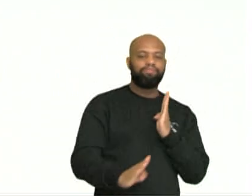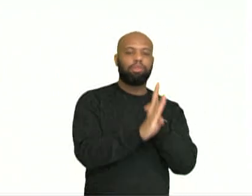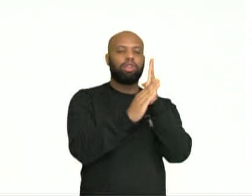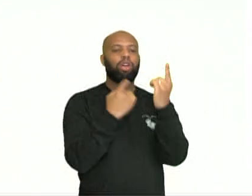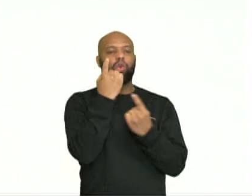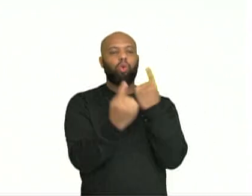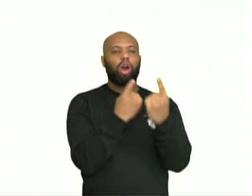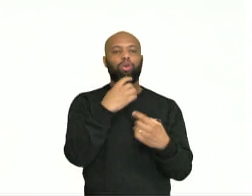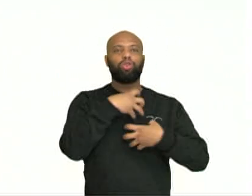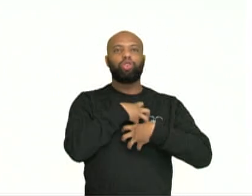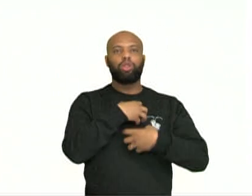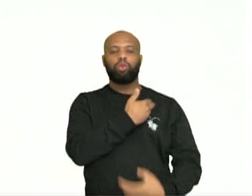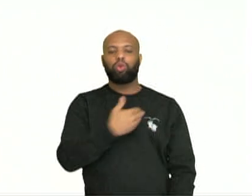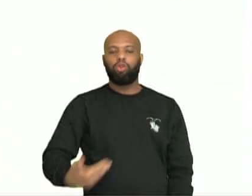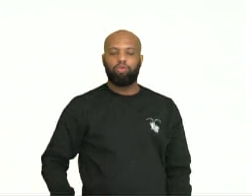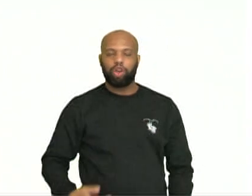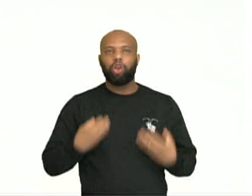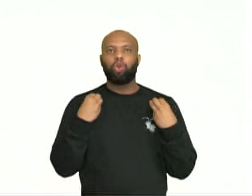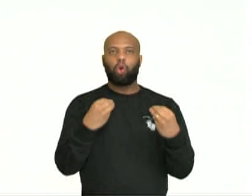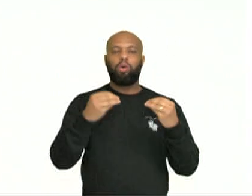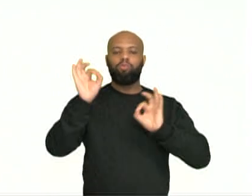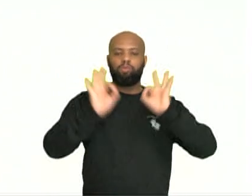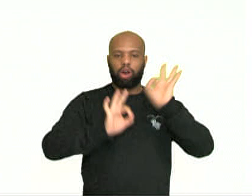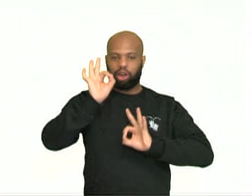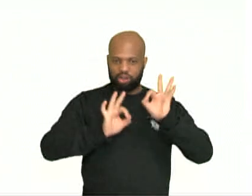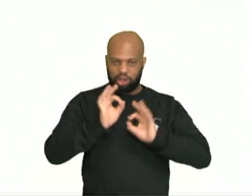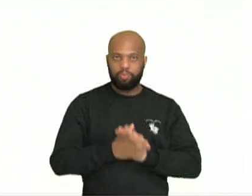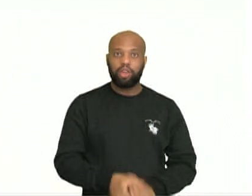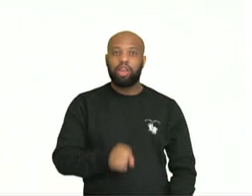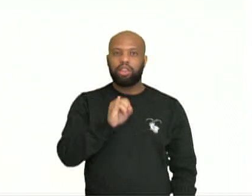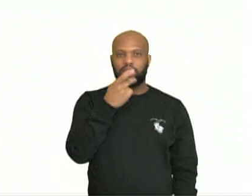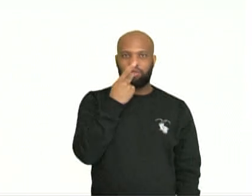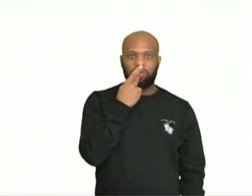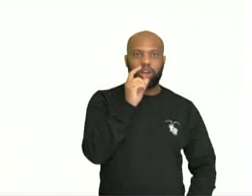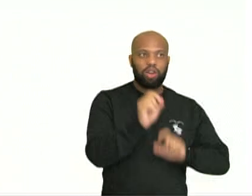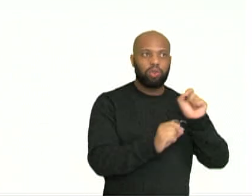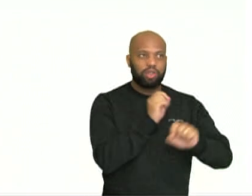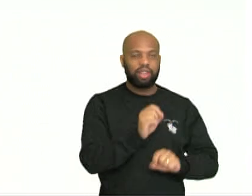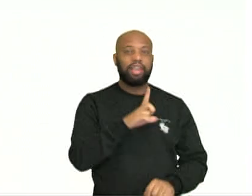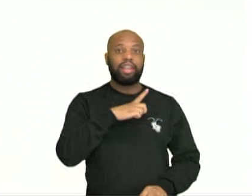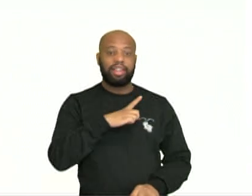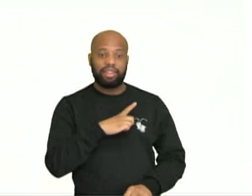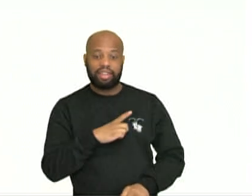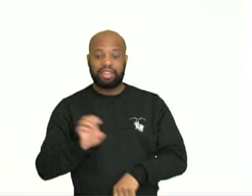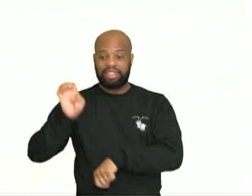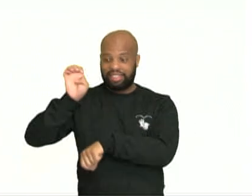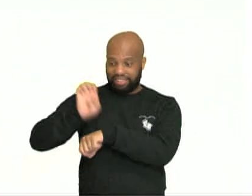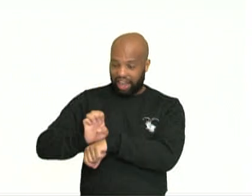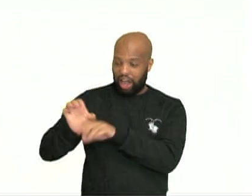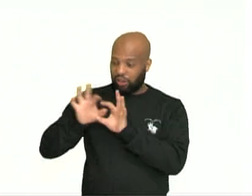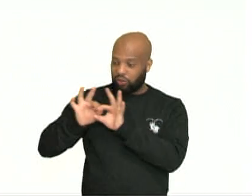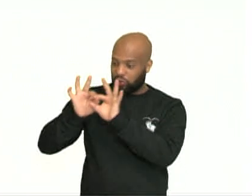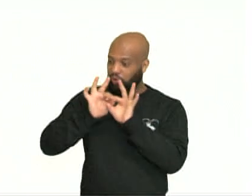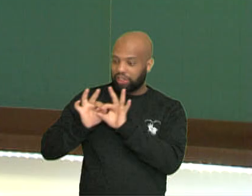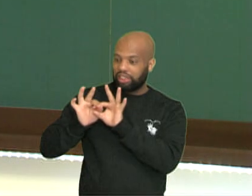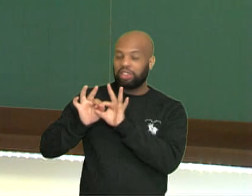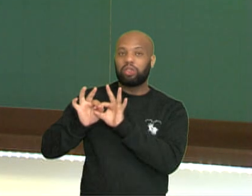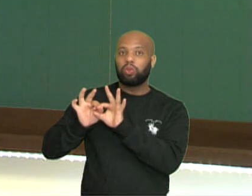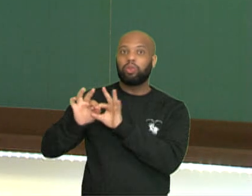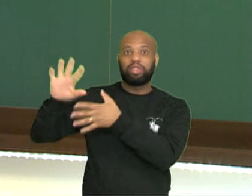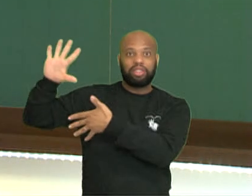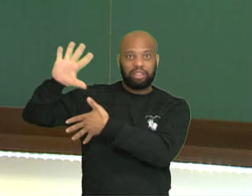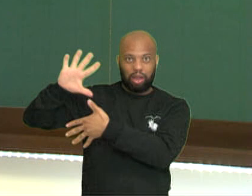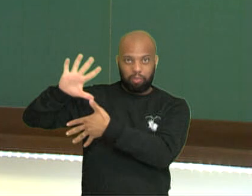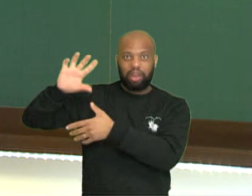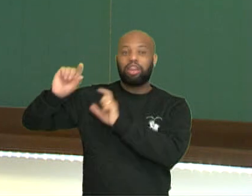é a derivação da sua formatação. Veja, quando falamos Estados Unidos da América, você automaticamente agora já